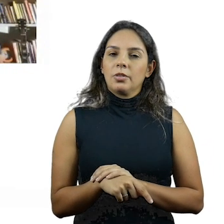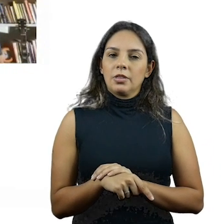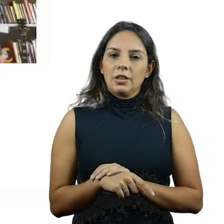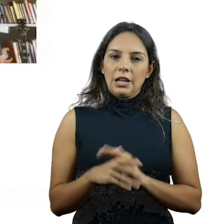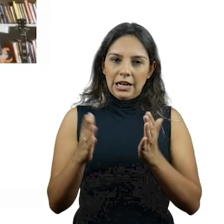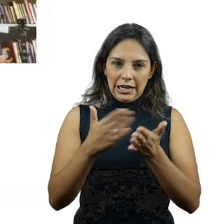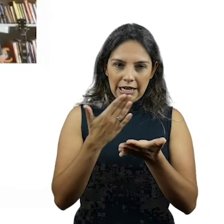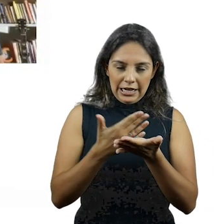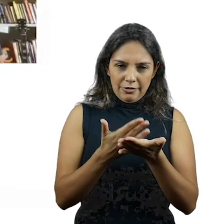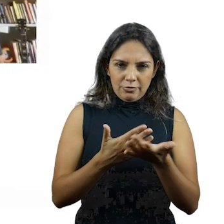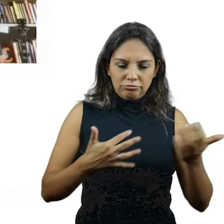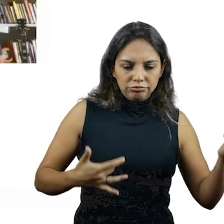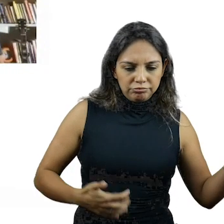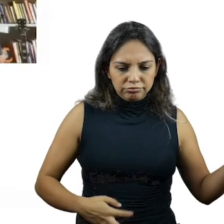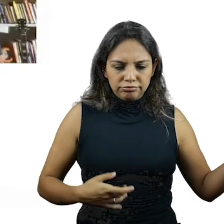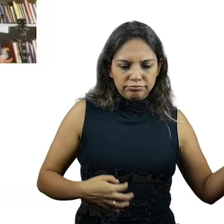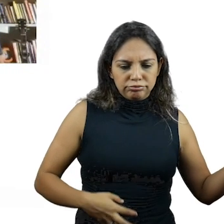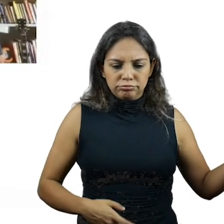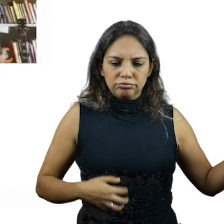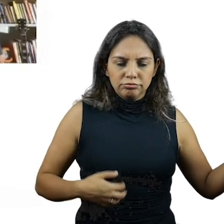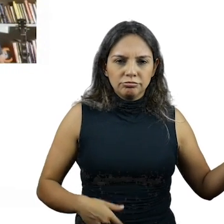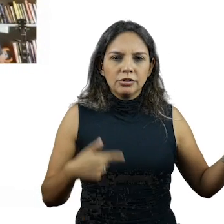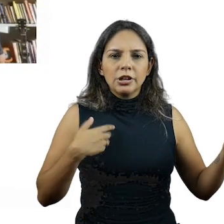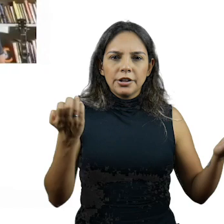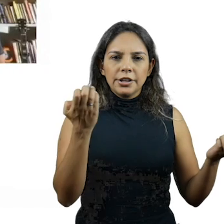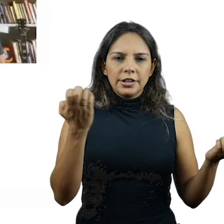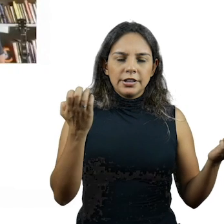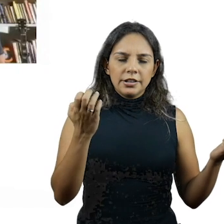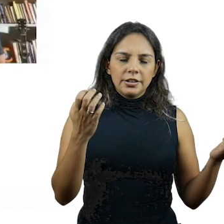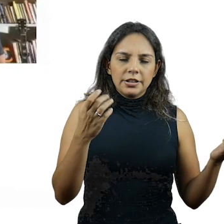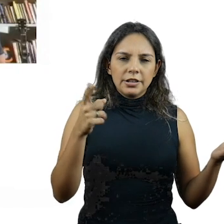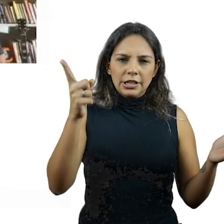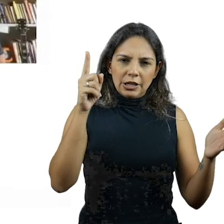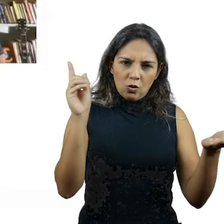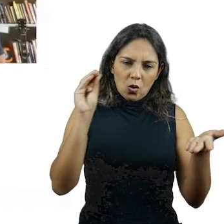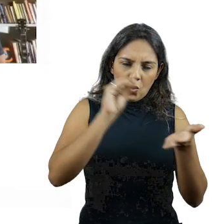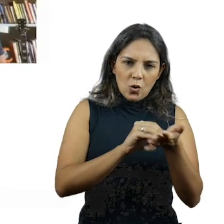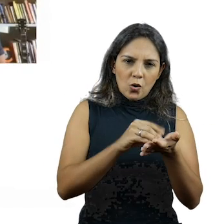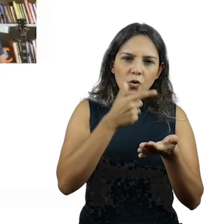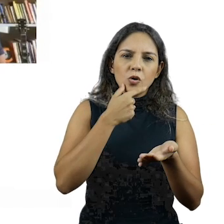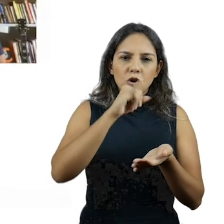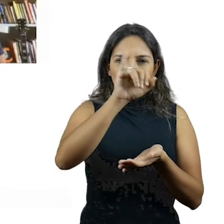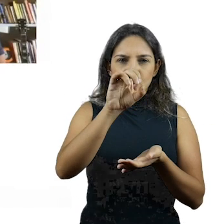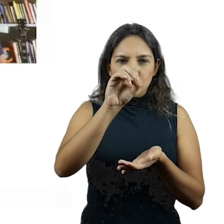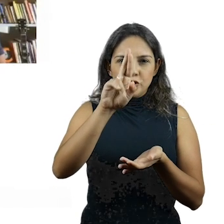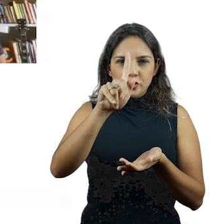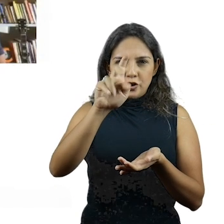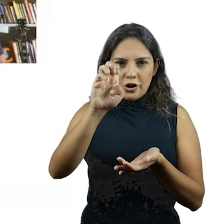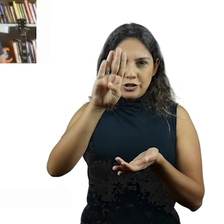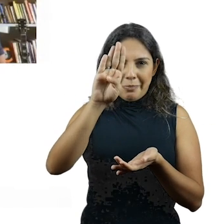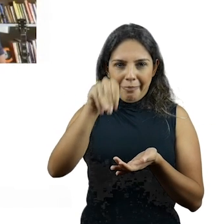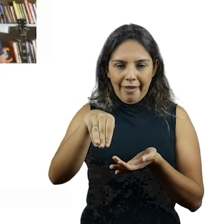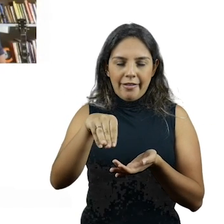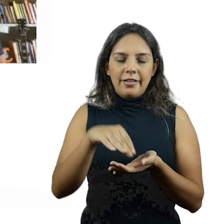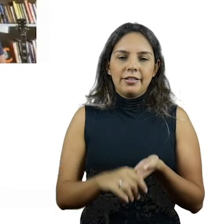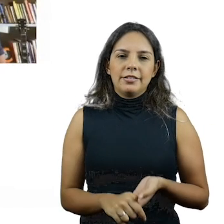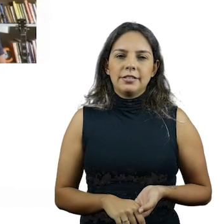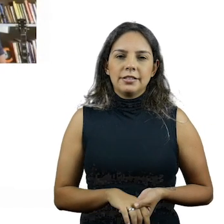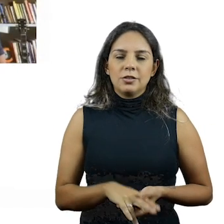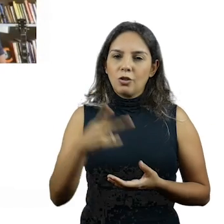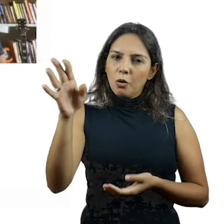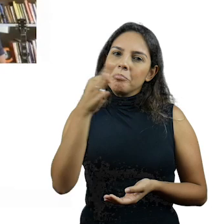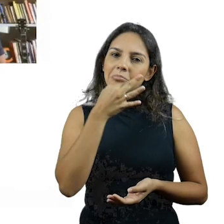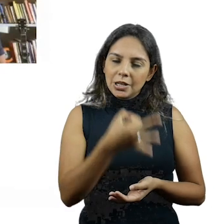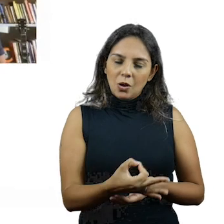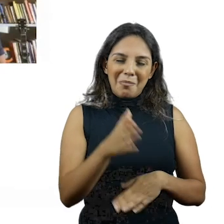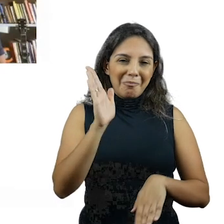achei fantástico. Eu achei muito interessante a colocação que você fez sobre o Jorge Ben, que, na sua opinião, é um dos